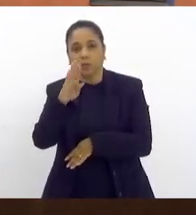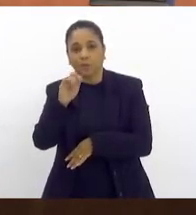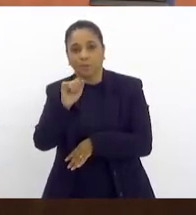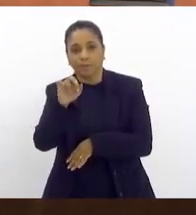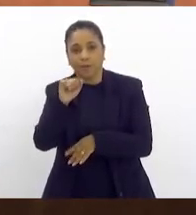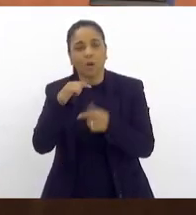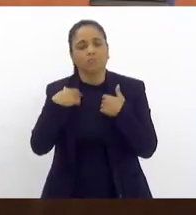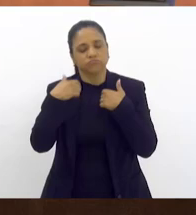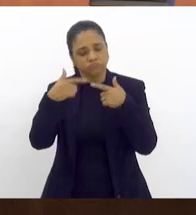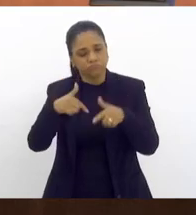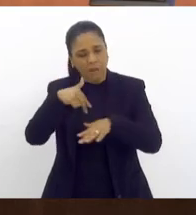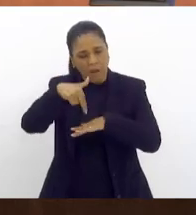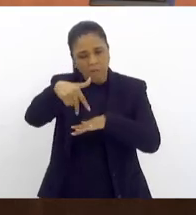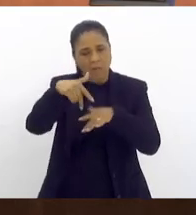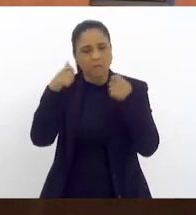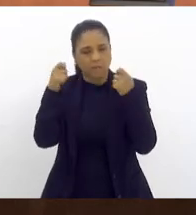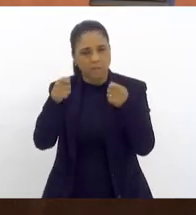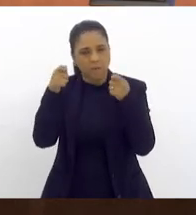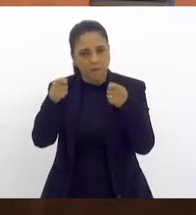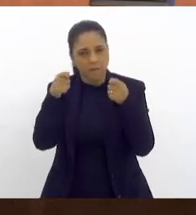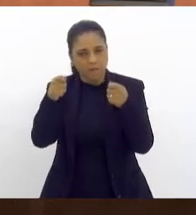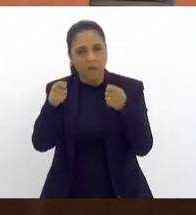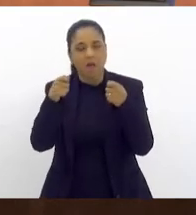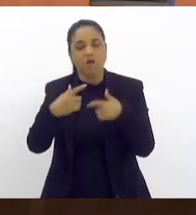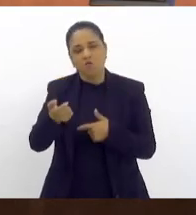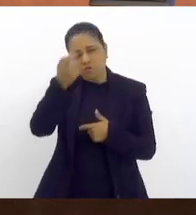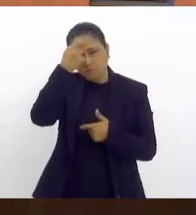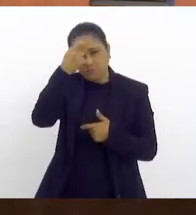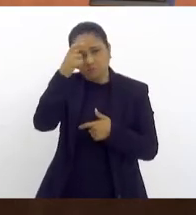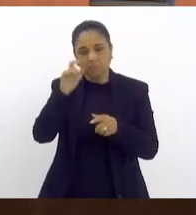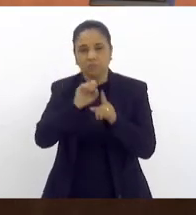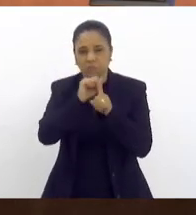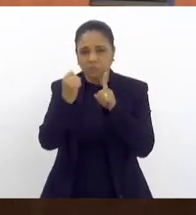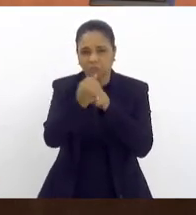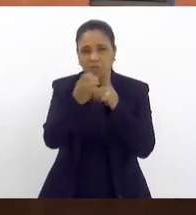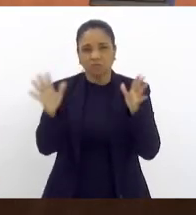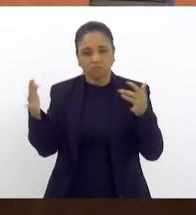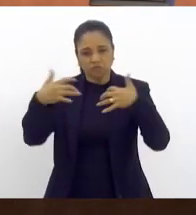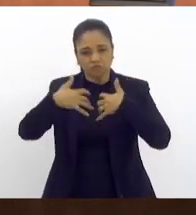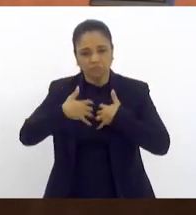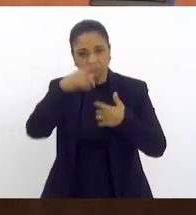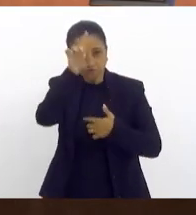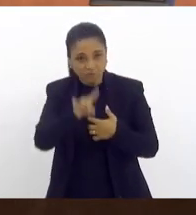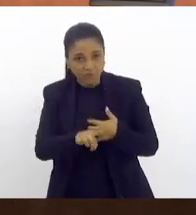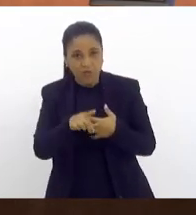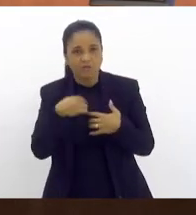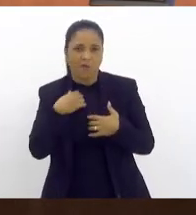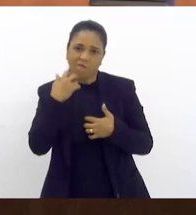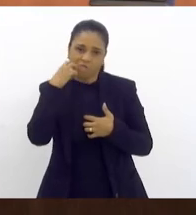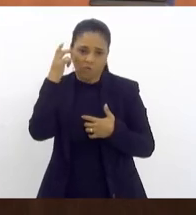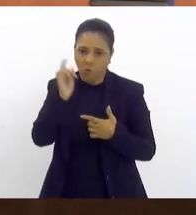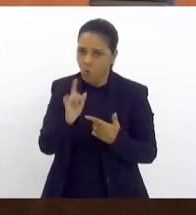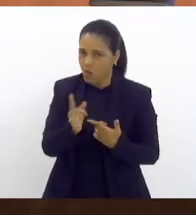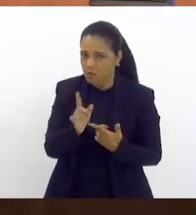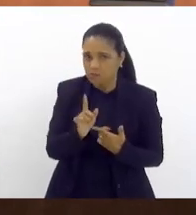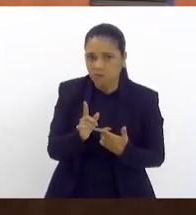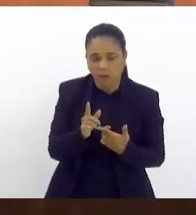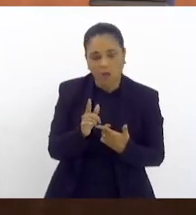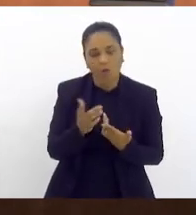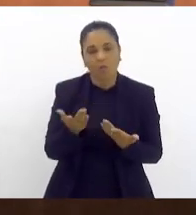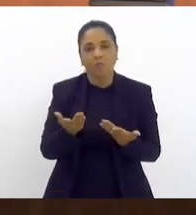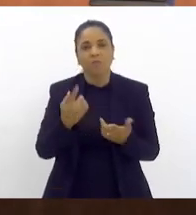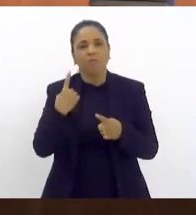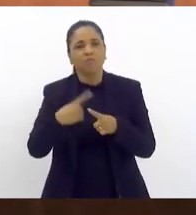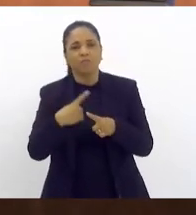conscientizar toda a sociedade sobre autismo sobre os direitos dos autistas não dá para passar vergonha como a gente tem passado aí